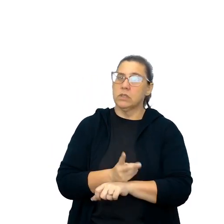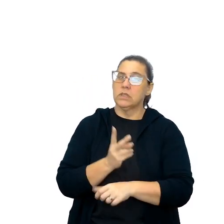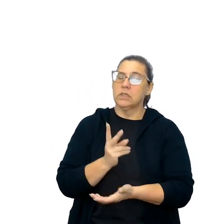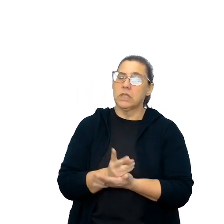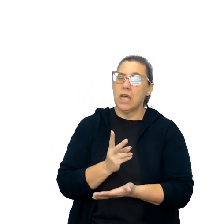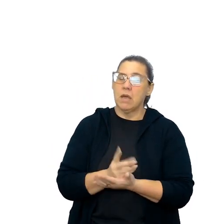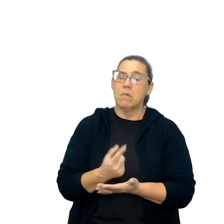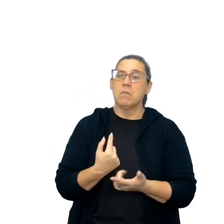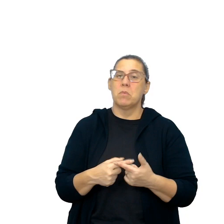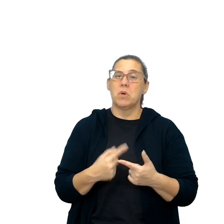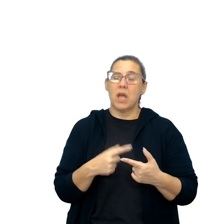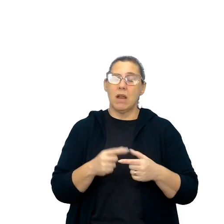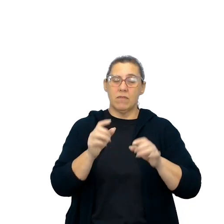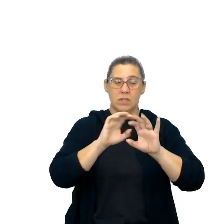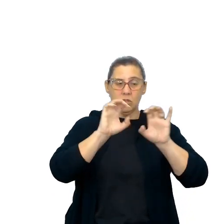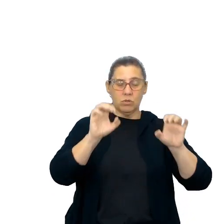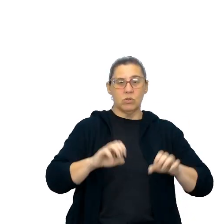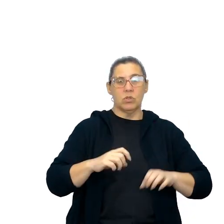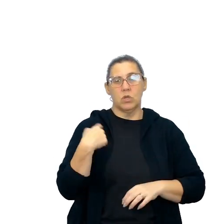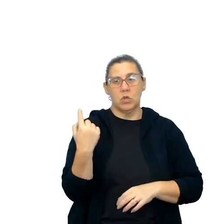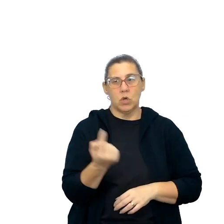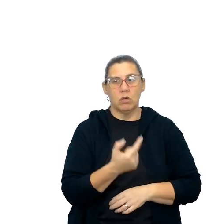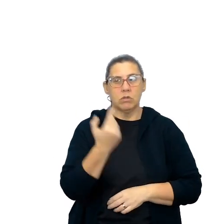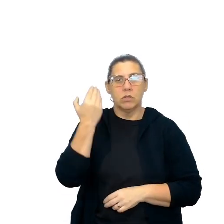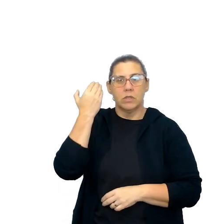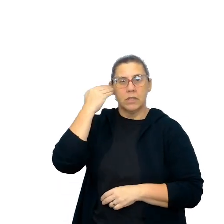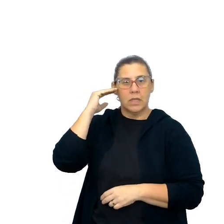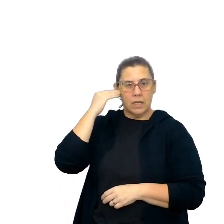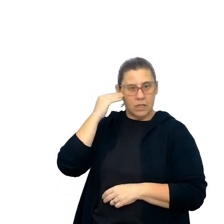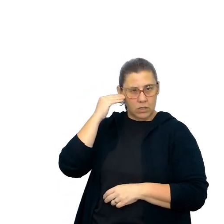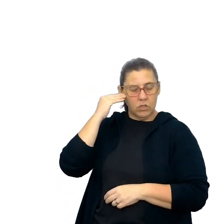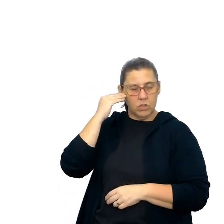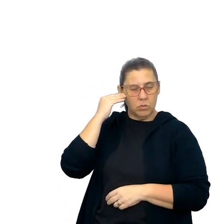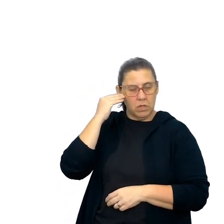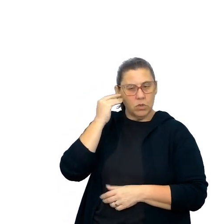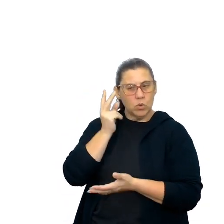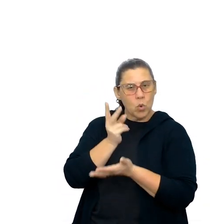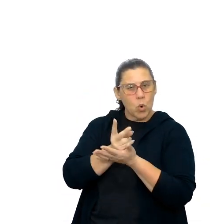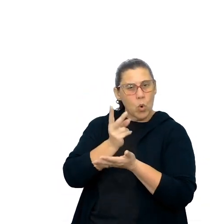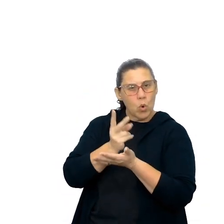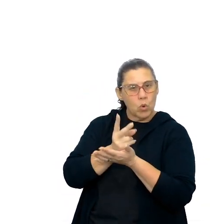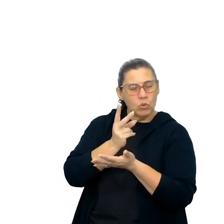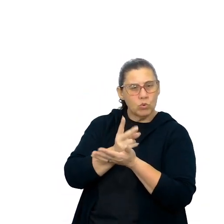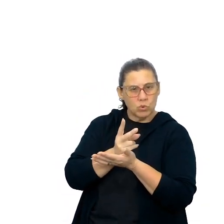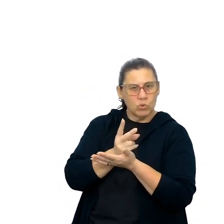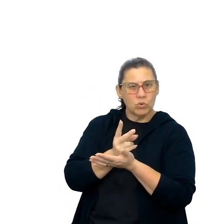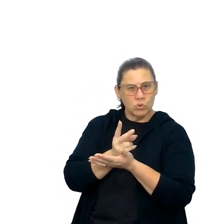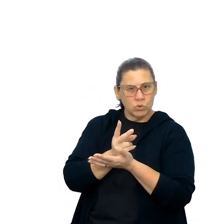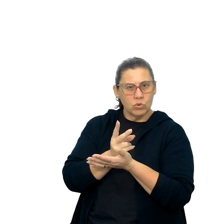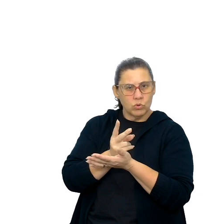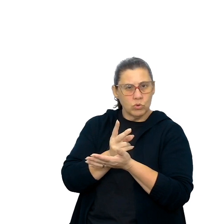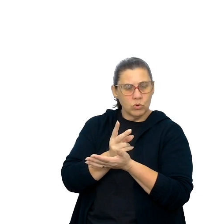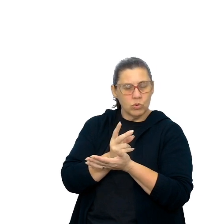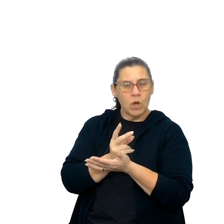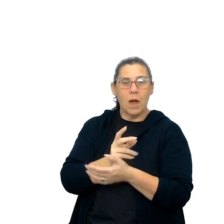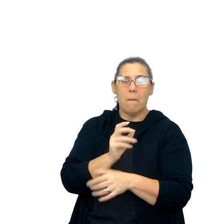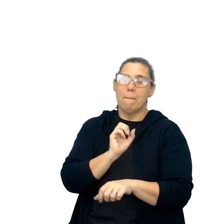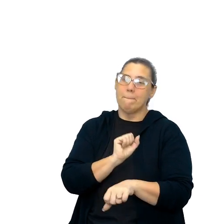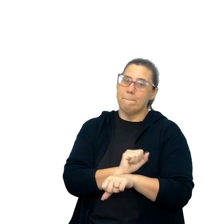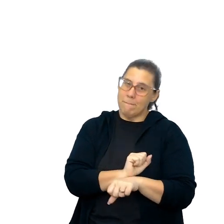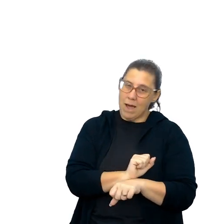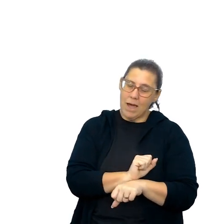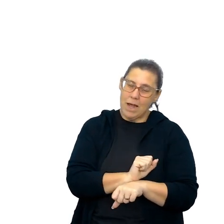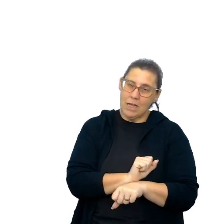ela que vai estruturar essa nossa noção de manter algo, né, estável, mesmo que